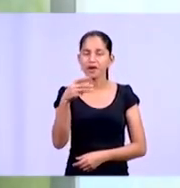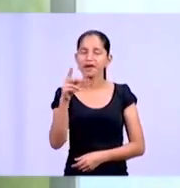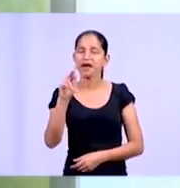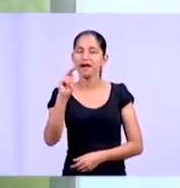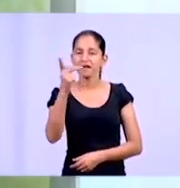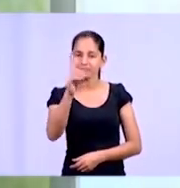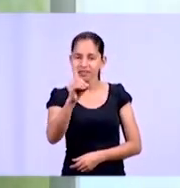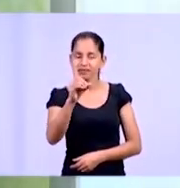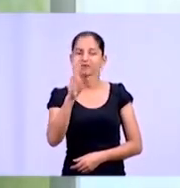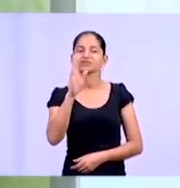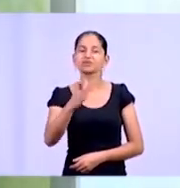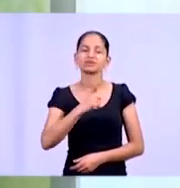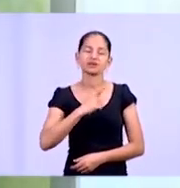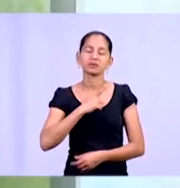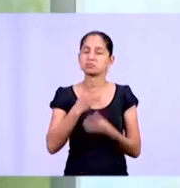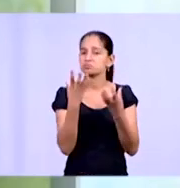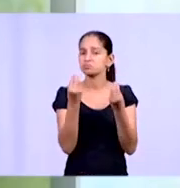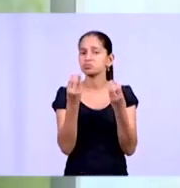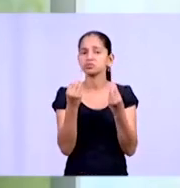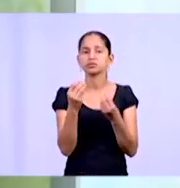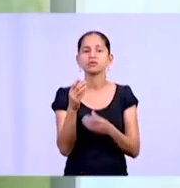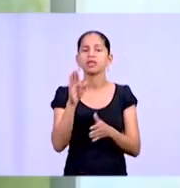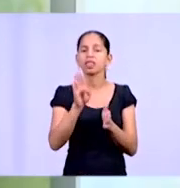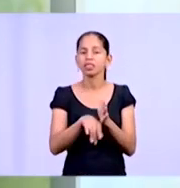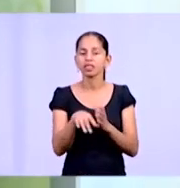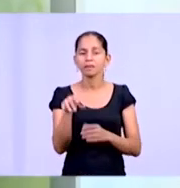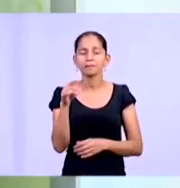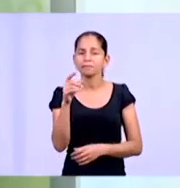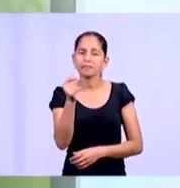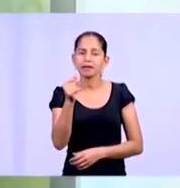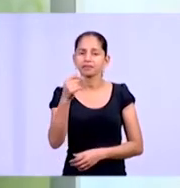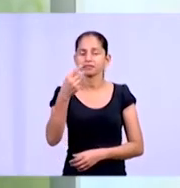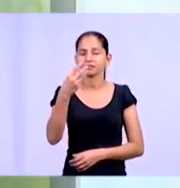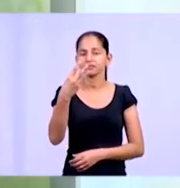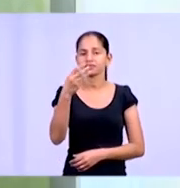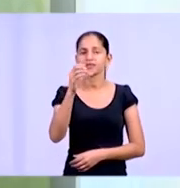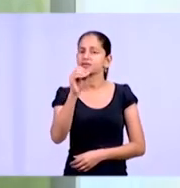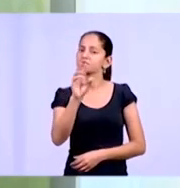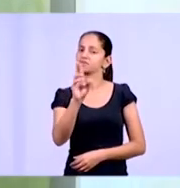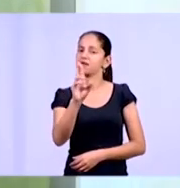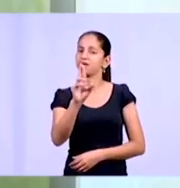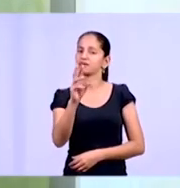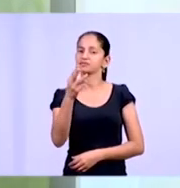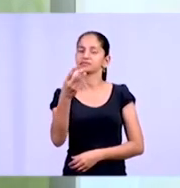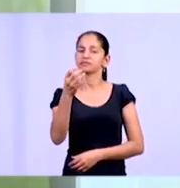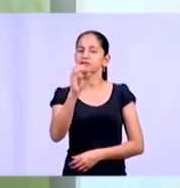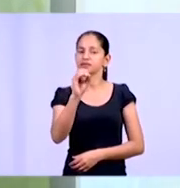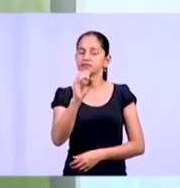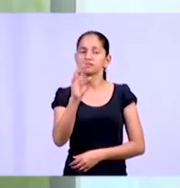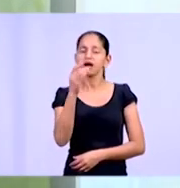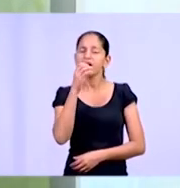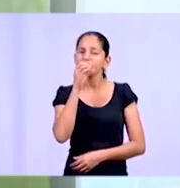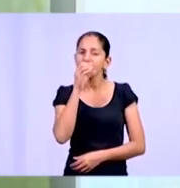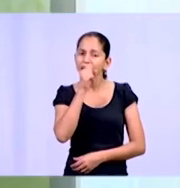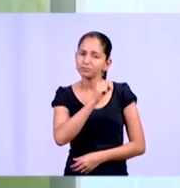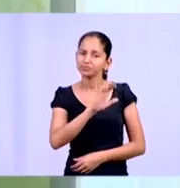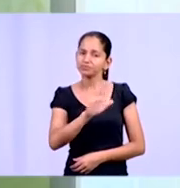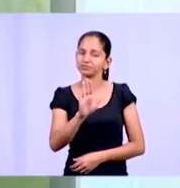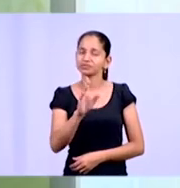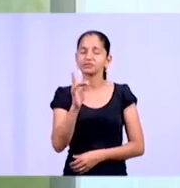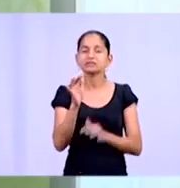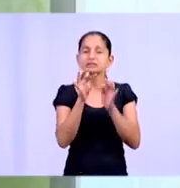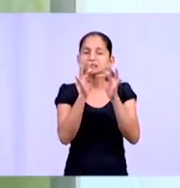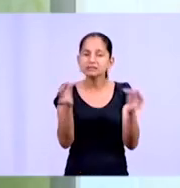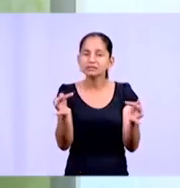1000 vezes 1 bilhão de informações por menos de R$300. Então vocês viram que a informação ficou bem mais